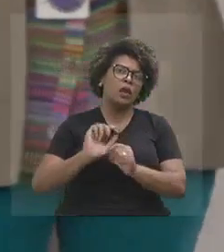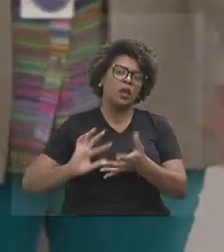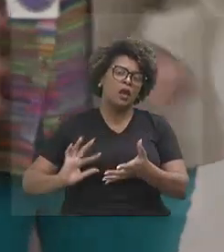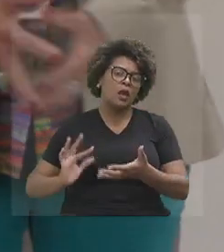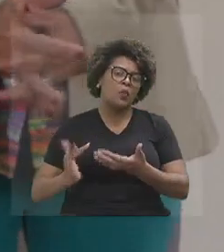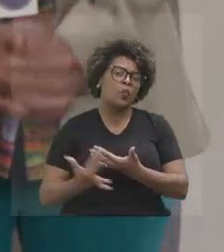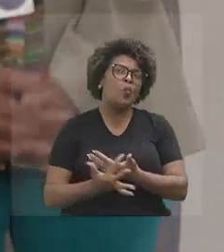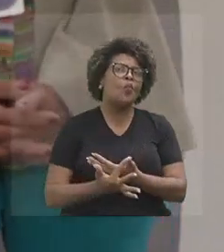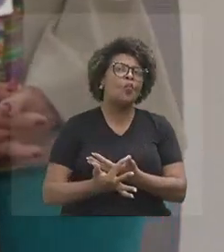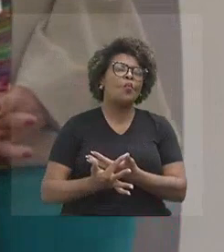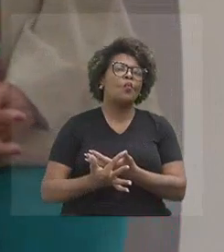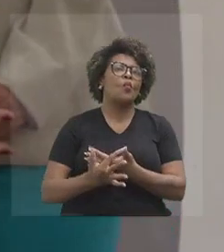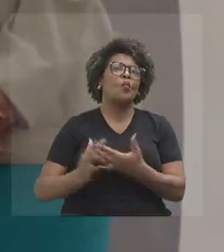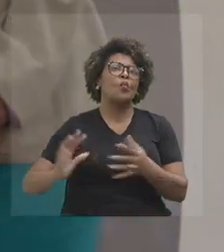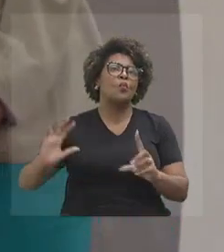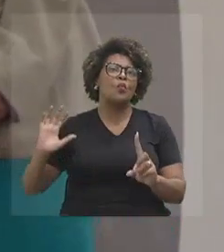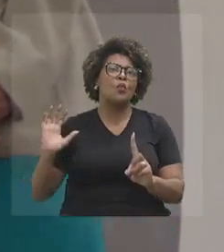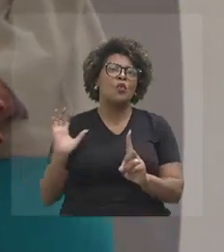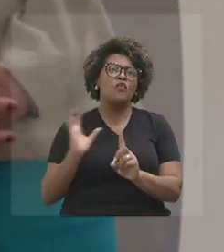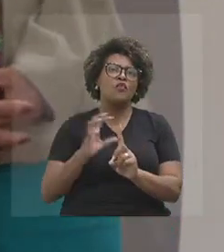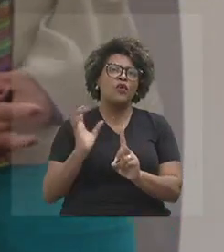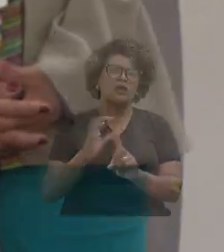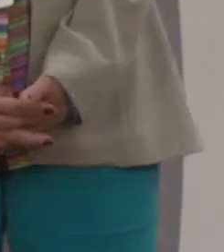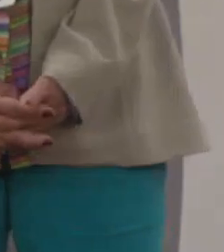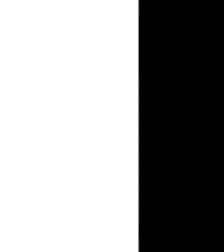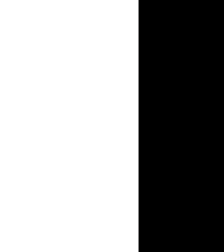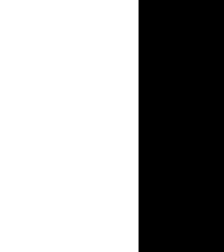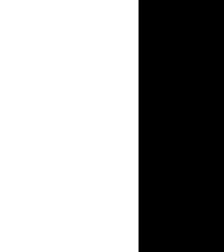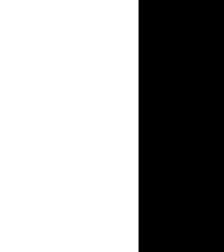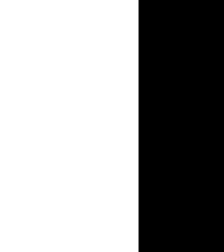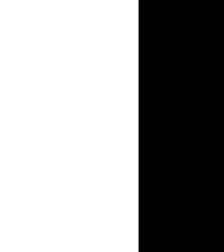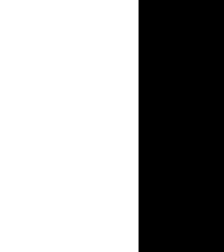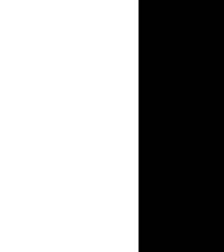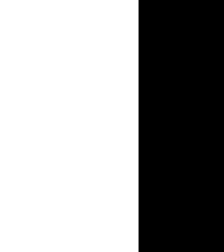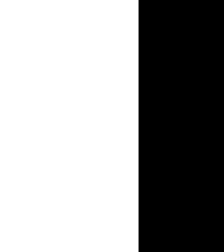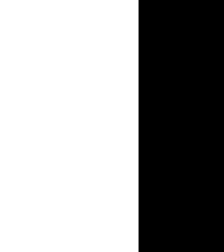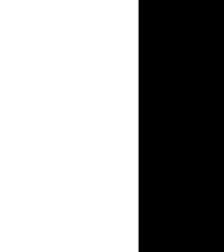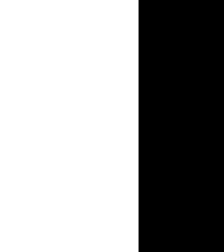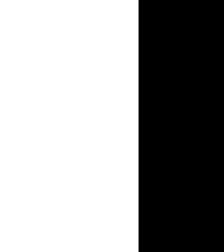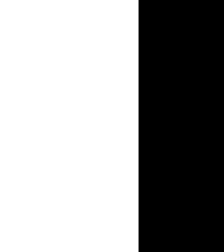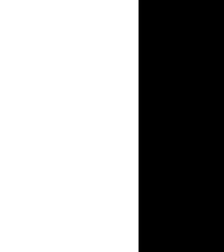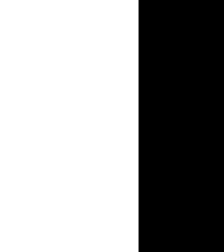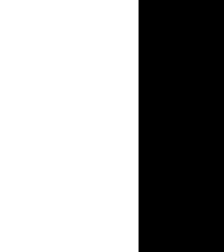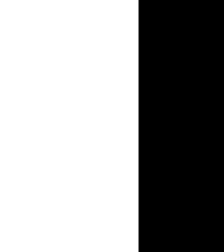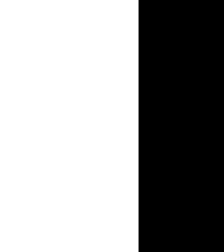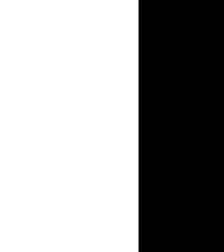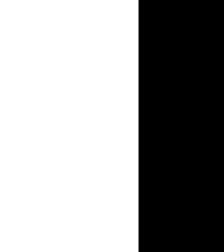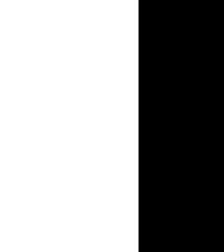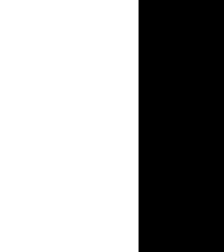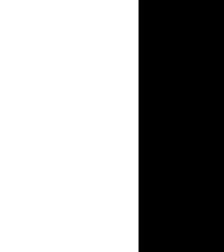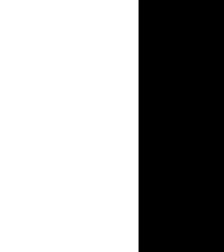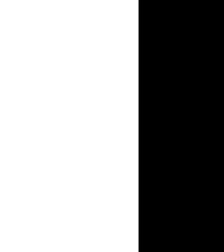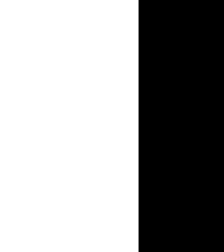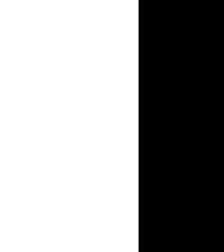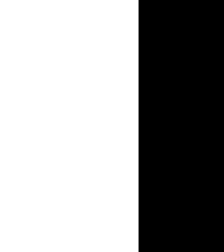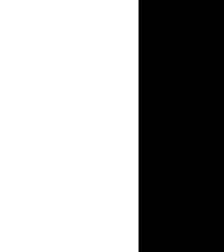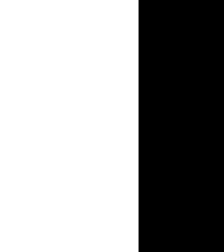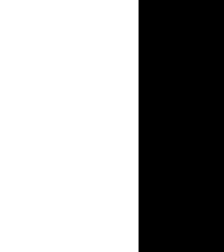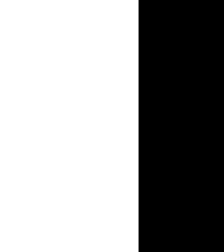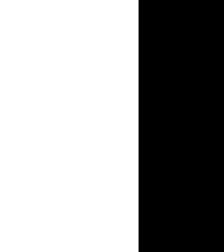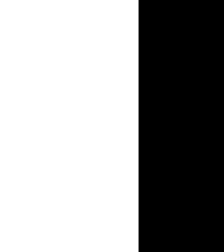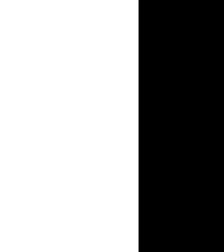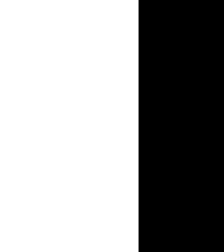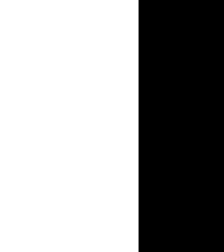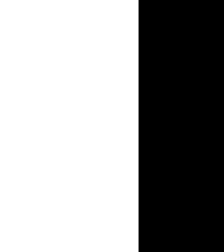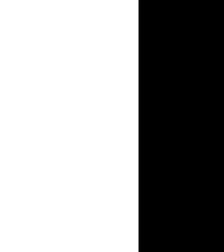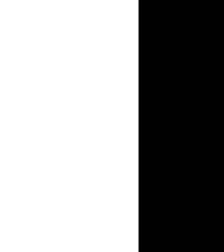publicidade, na comunicação do governo. E aí não há dúvida, as redes sociais tomam cada